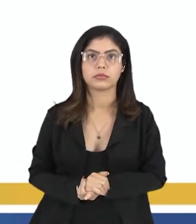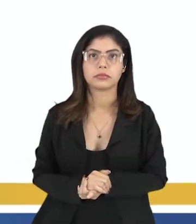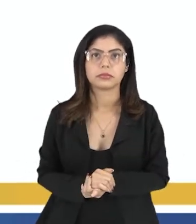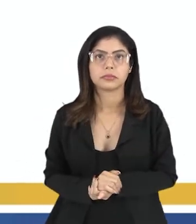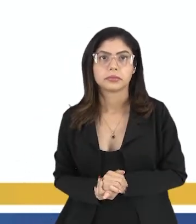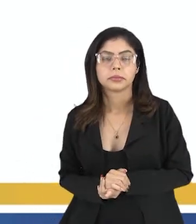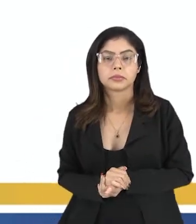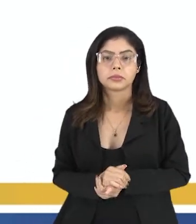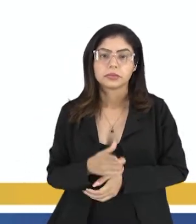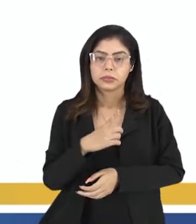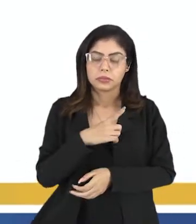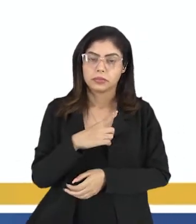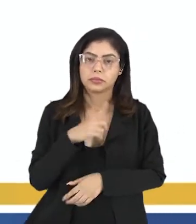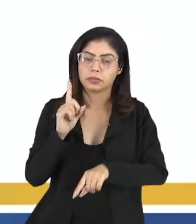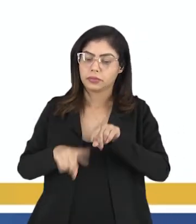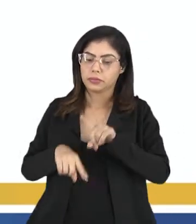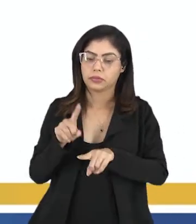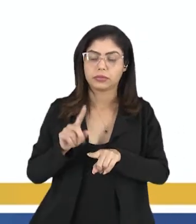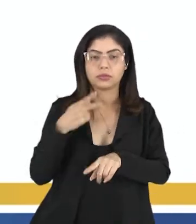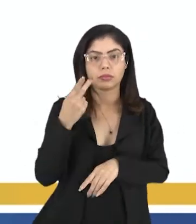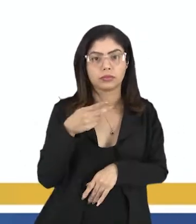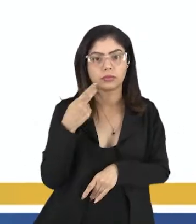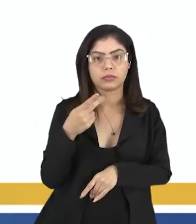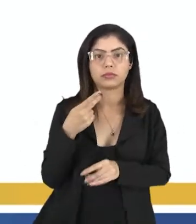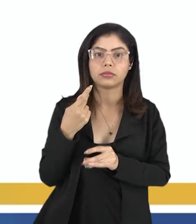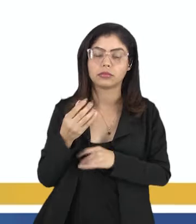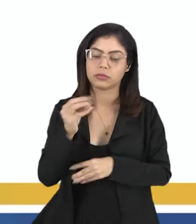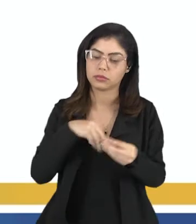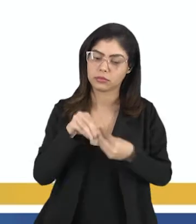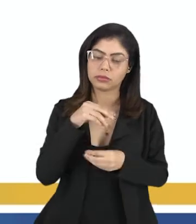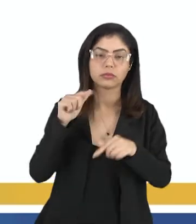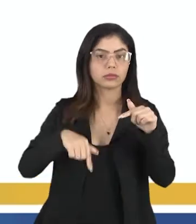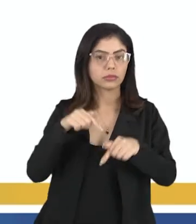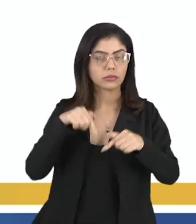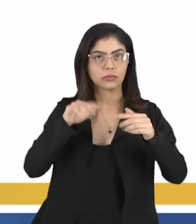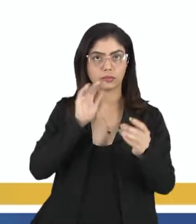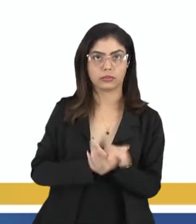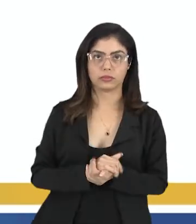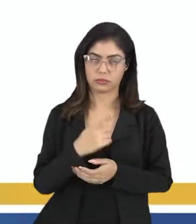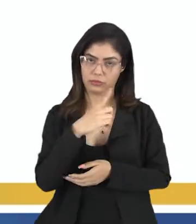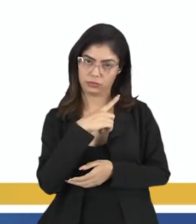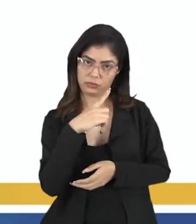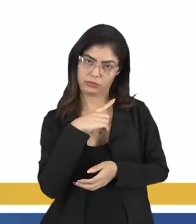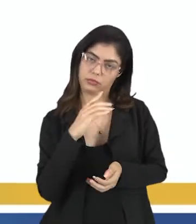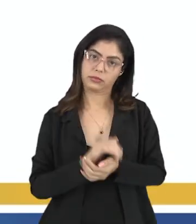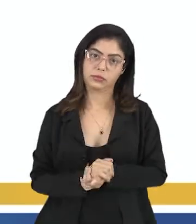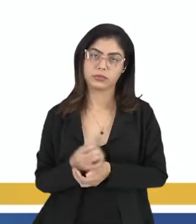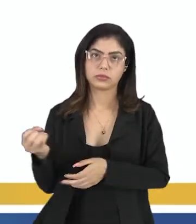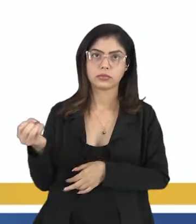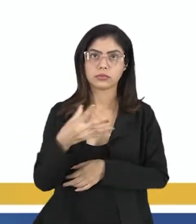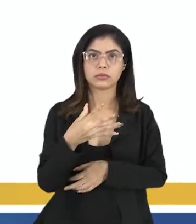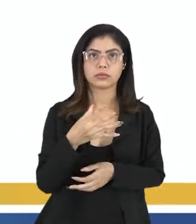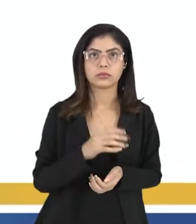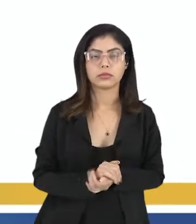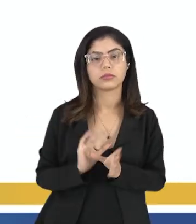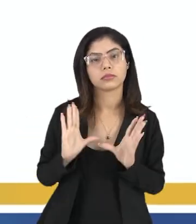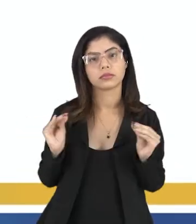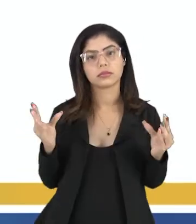essa matéria. E aí nós dizemos que ocorreu uma reação química. Por quê? Porque teve a formação de